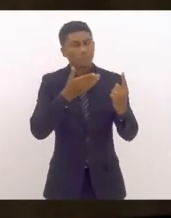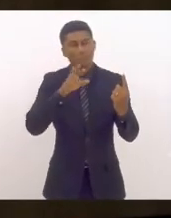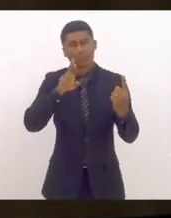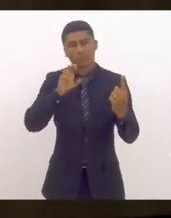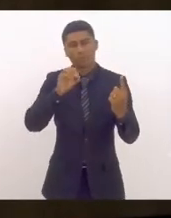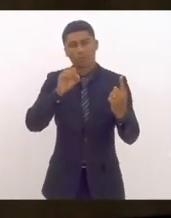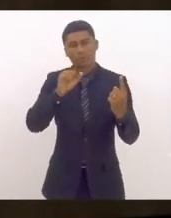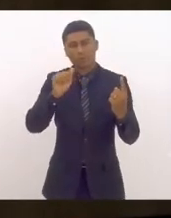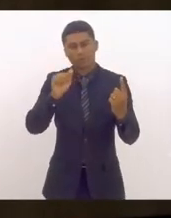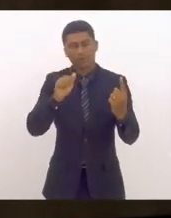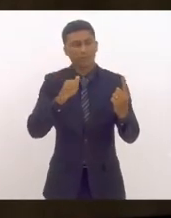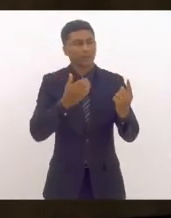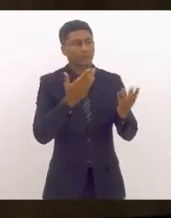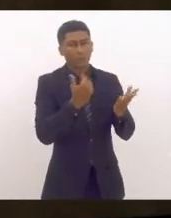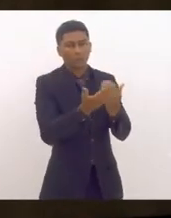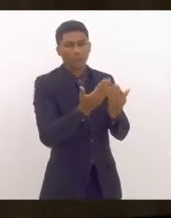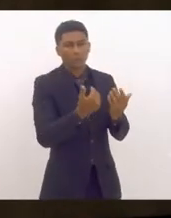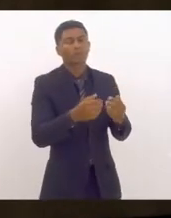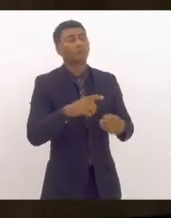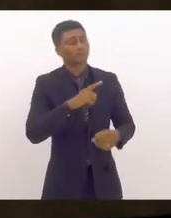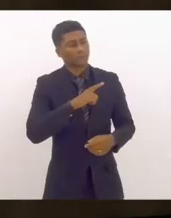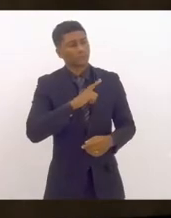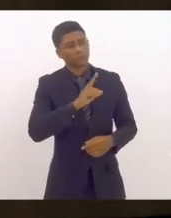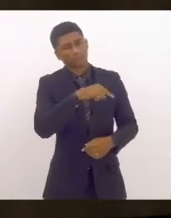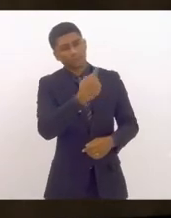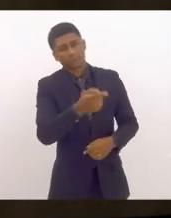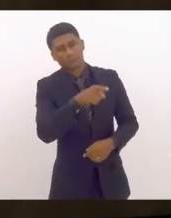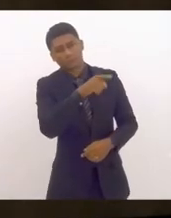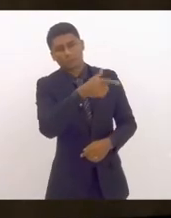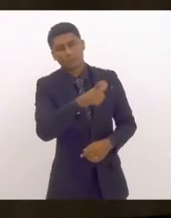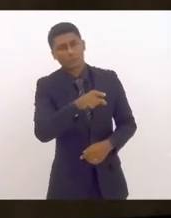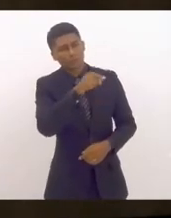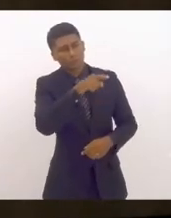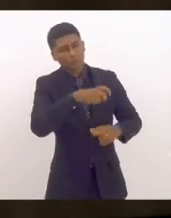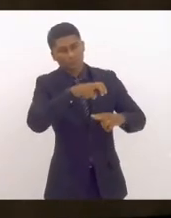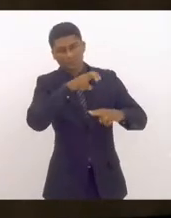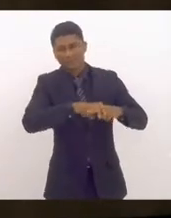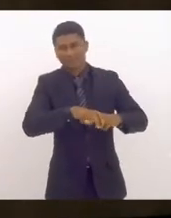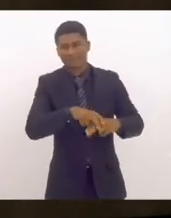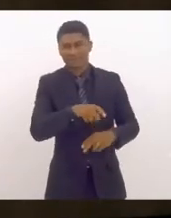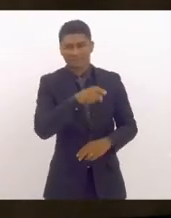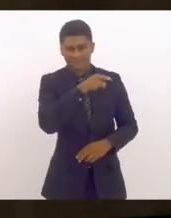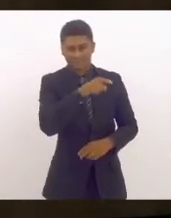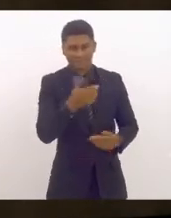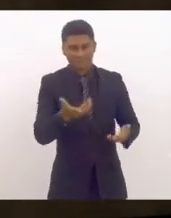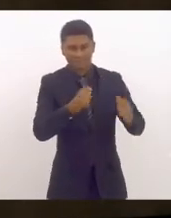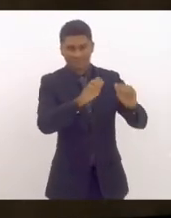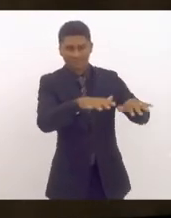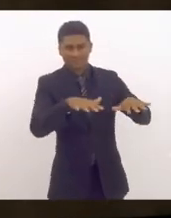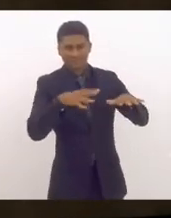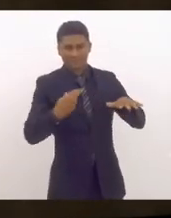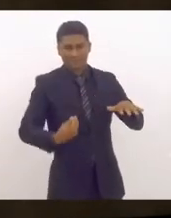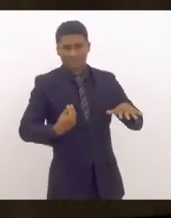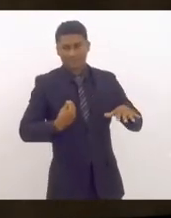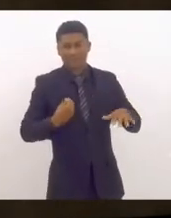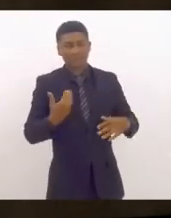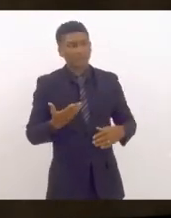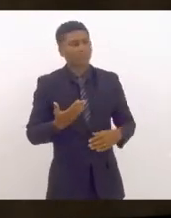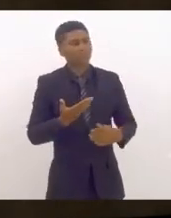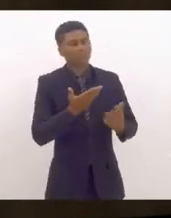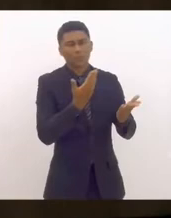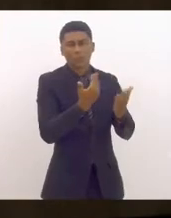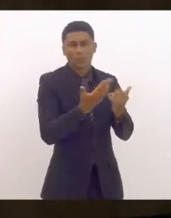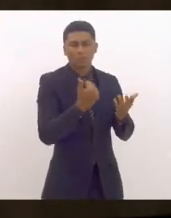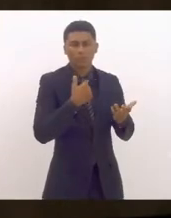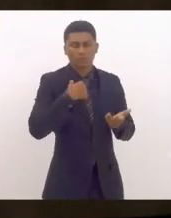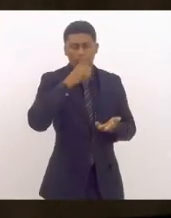as demais baianas, que tem outra baiana aqui também, ocupando o nosso plenário. Nós pensamos e criamos